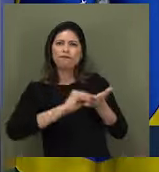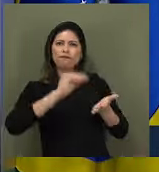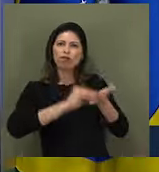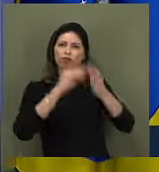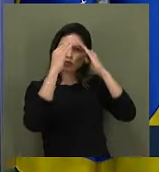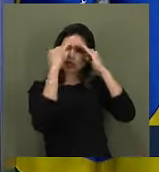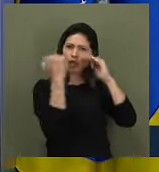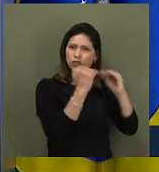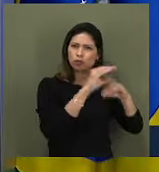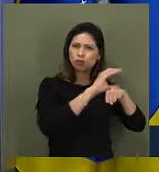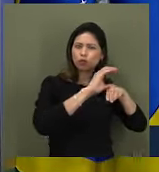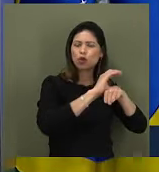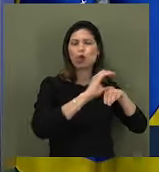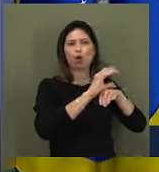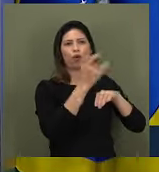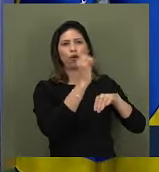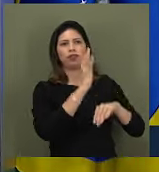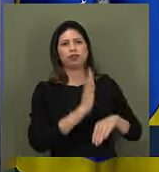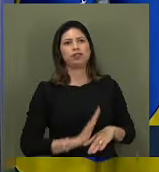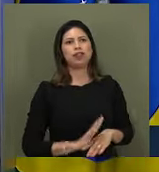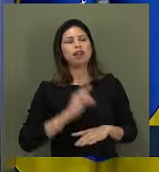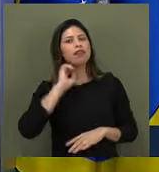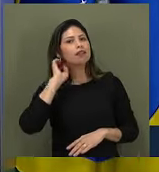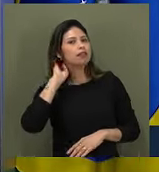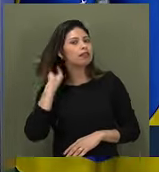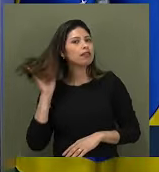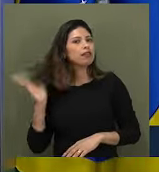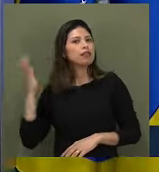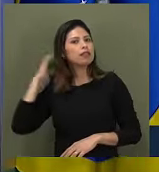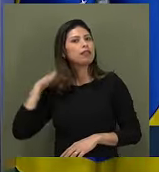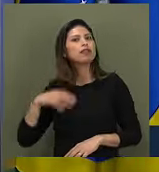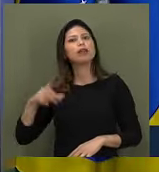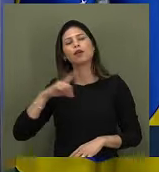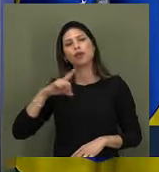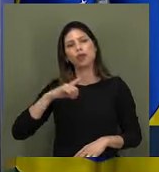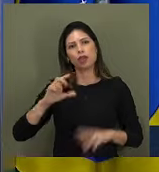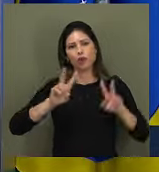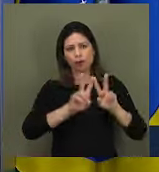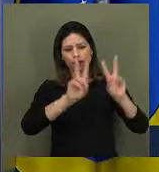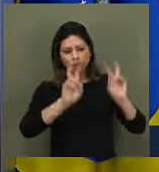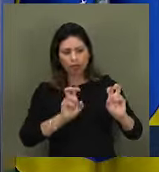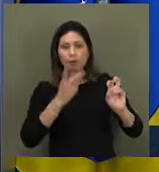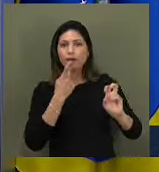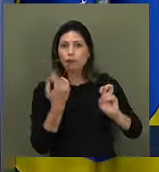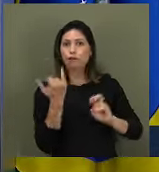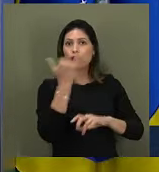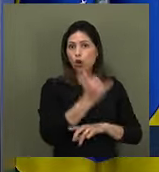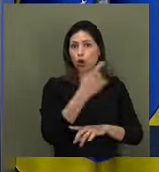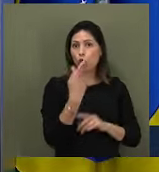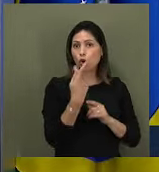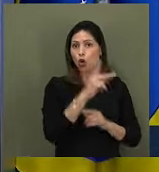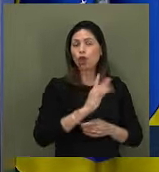Brasileira o comitê de assuntos Judiciários da Câmara dos Deputados lá dos Estados Unidos